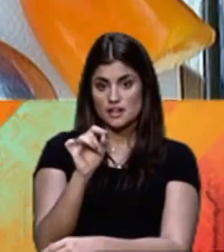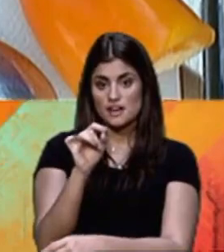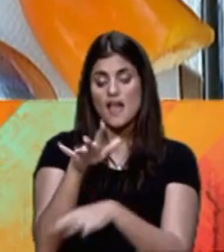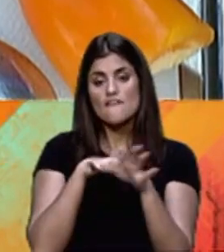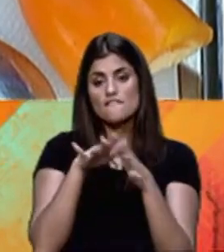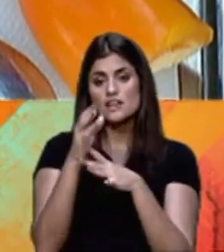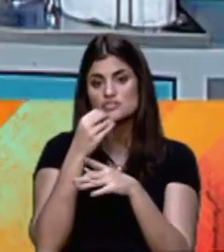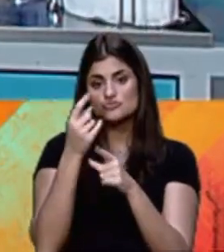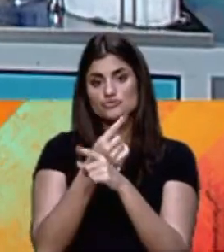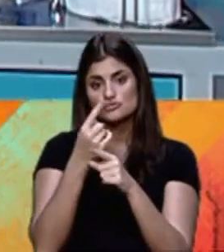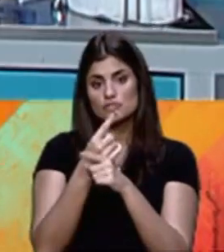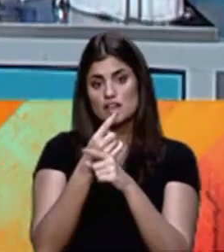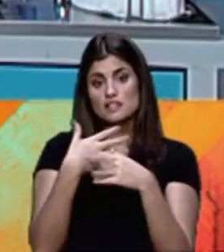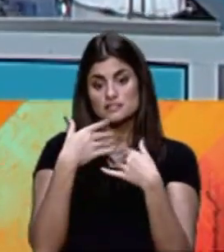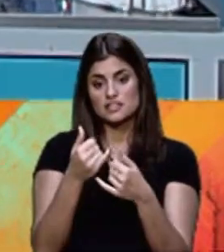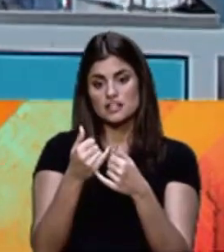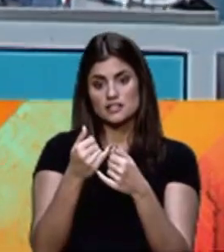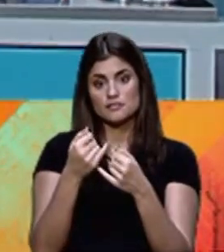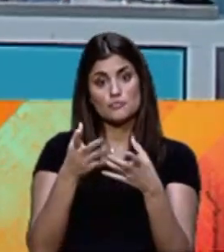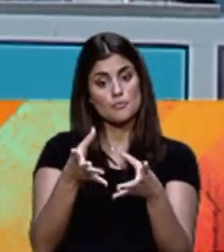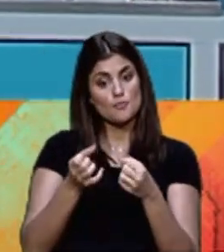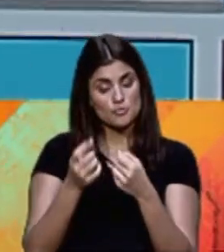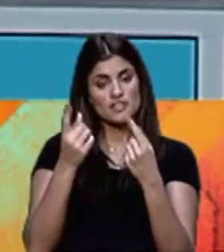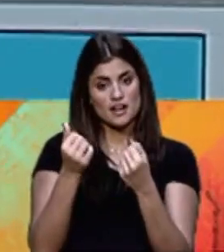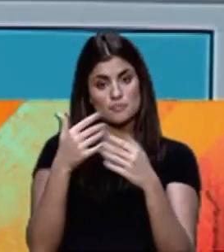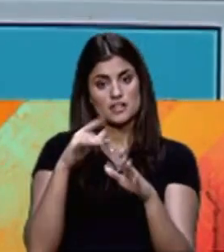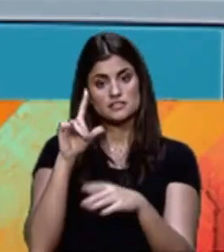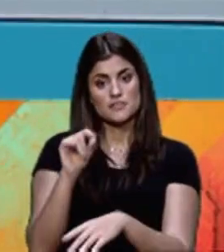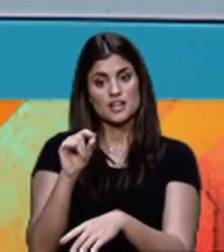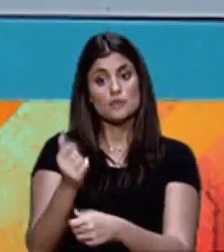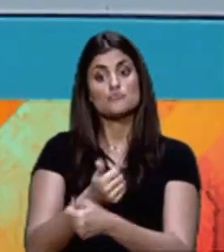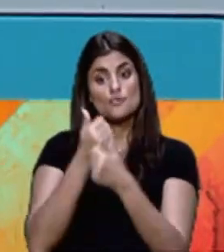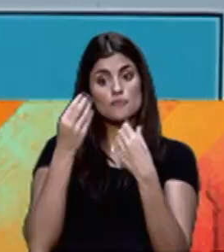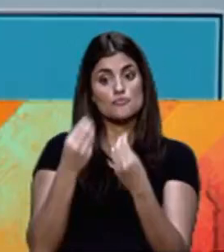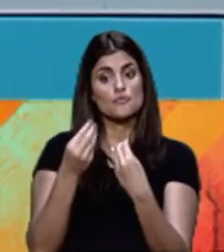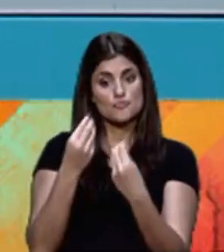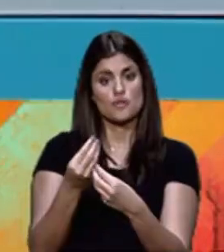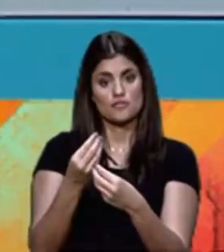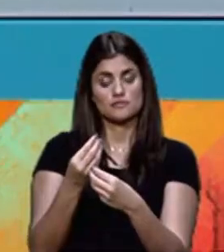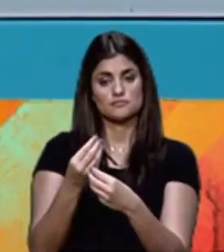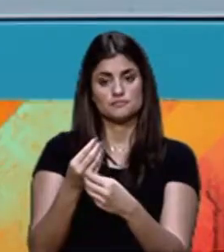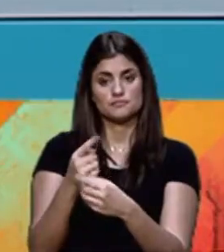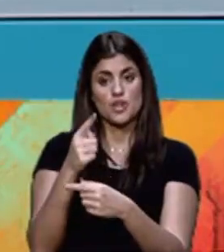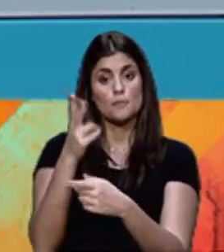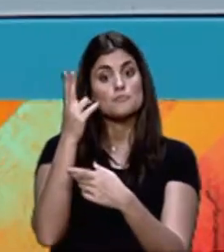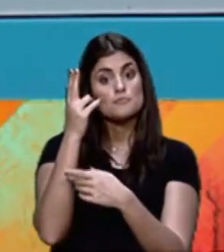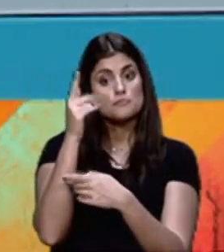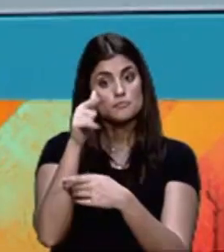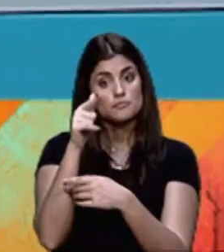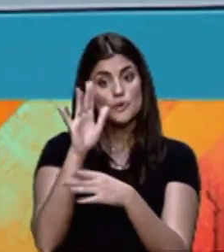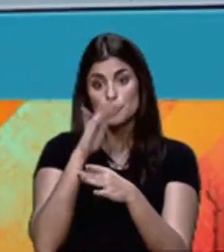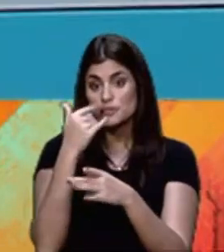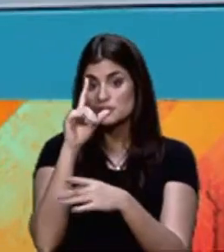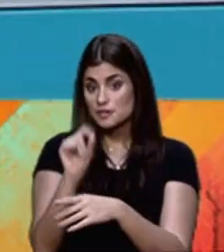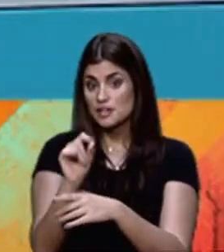seguinte uma refeição mais económica, mas também muito nutritiva, não é? A quinoa tem é uma muita... arte também, não é do pouco fazer